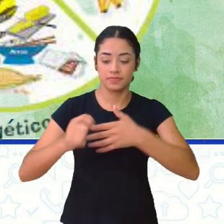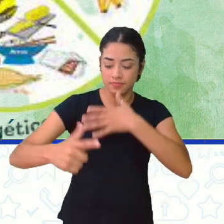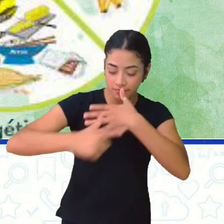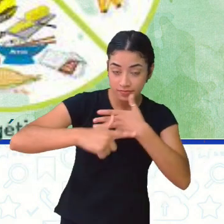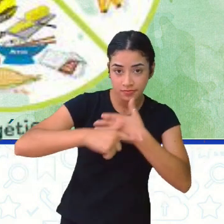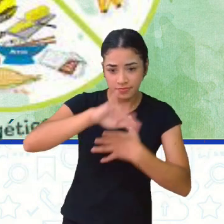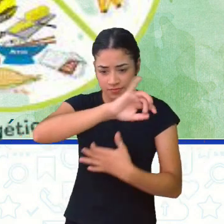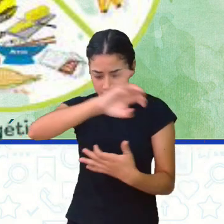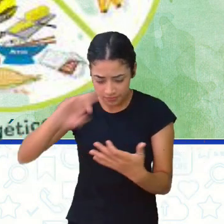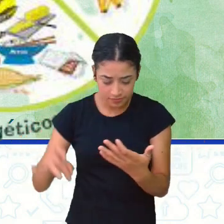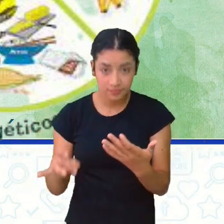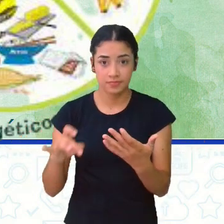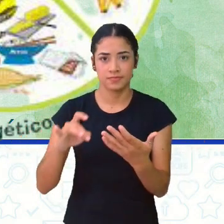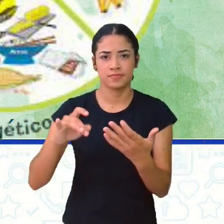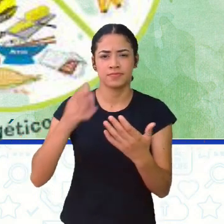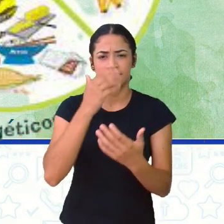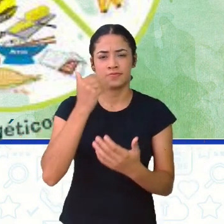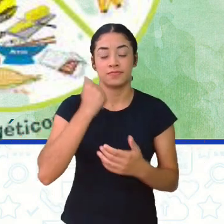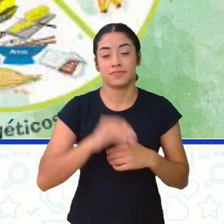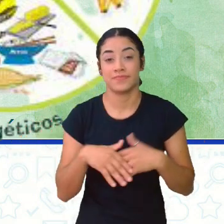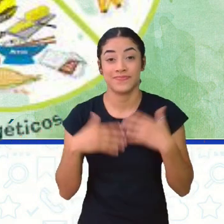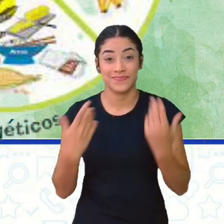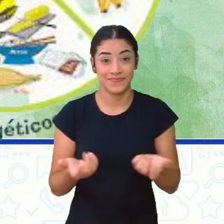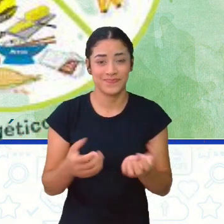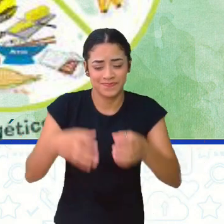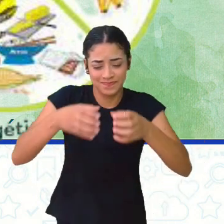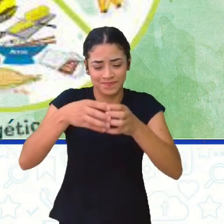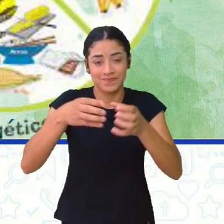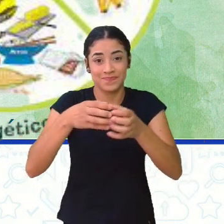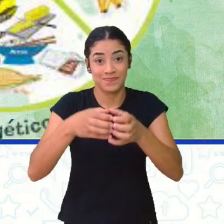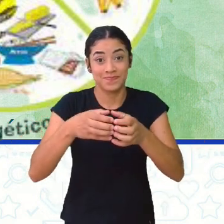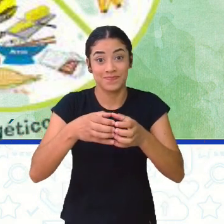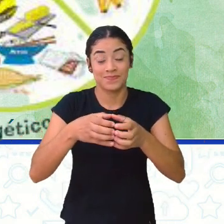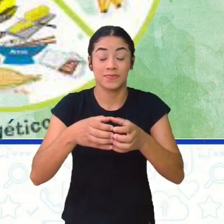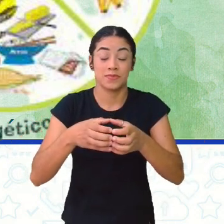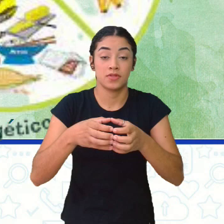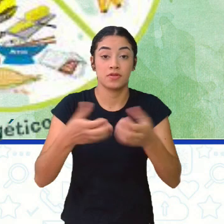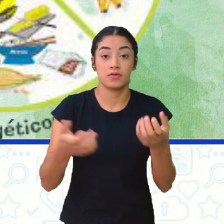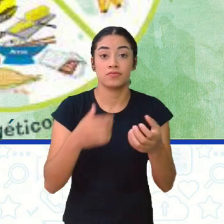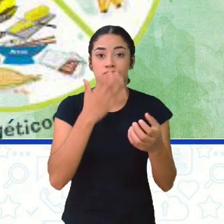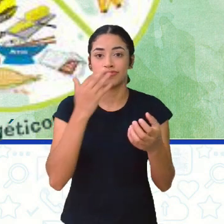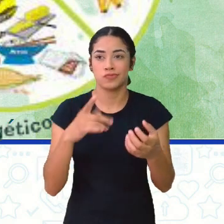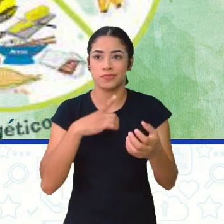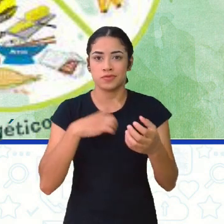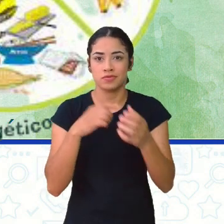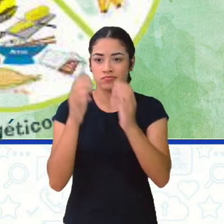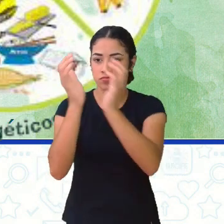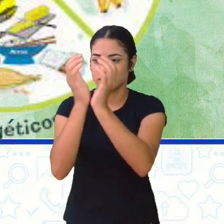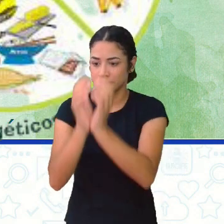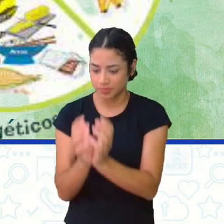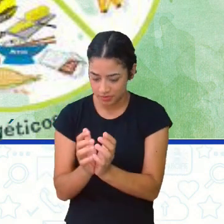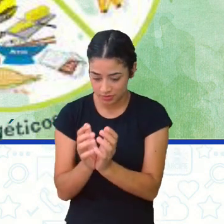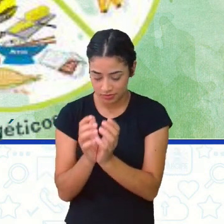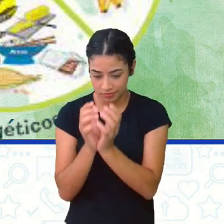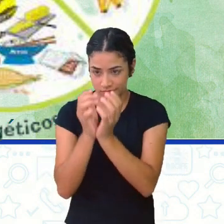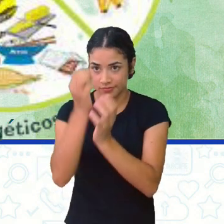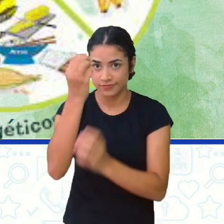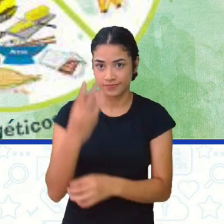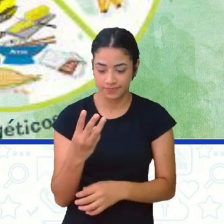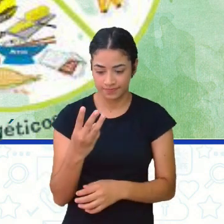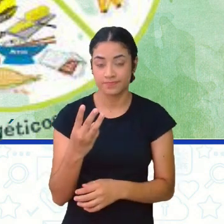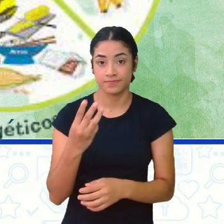funções dos alimentos. Então, o grupo de alimentos, eles podem ser divididos em 3 subgrupos. A questão aí dos